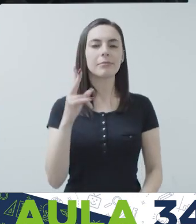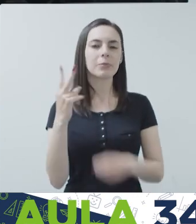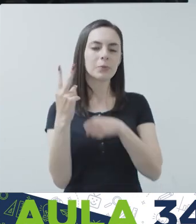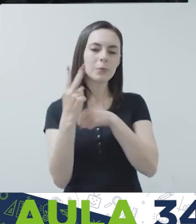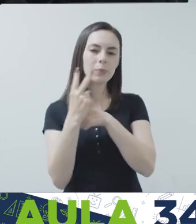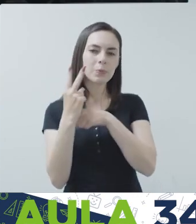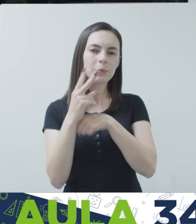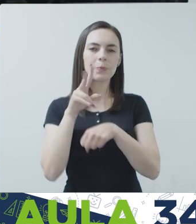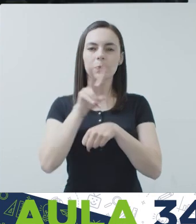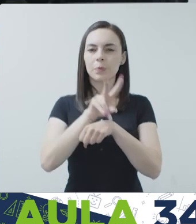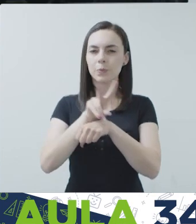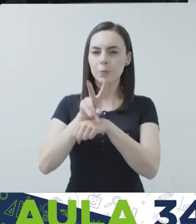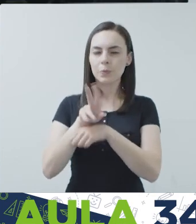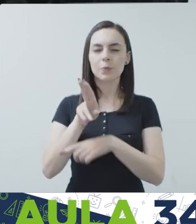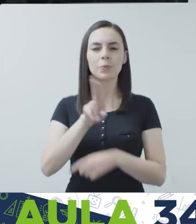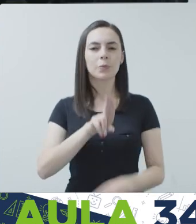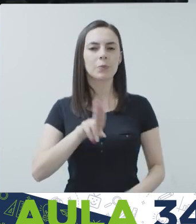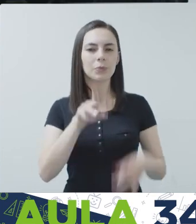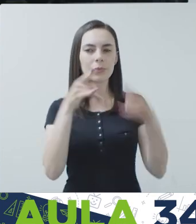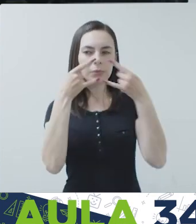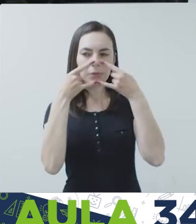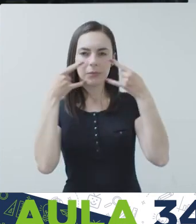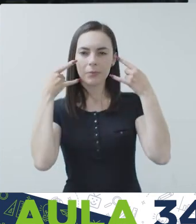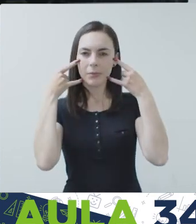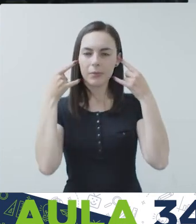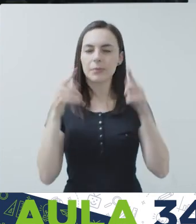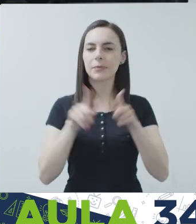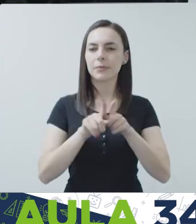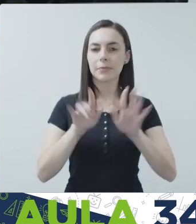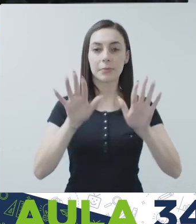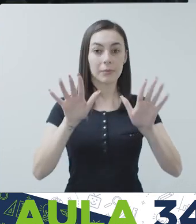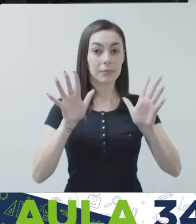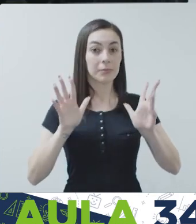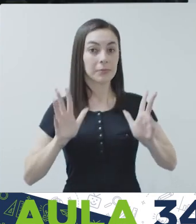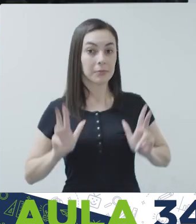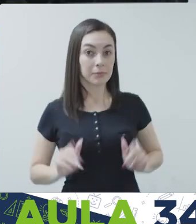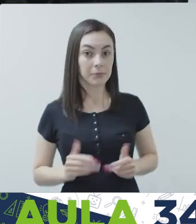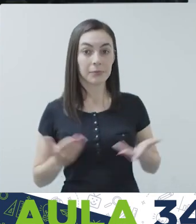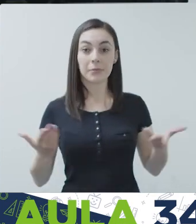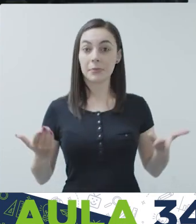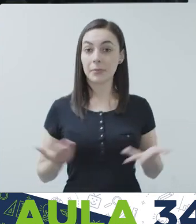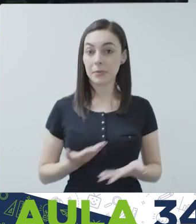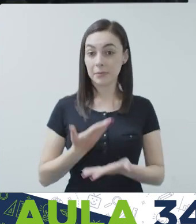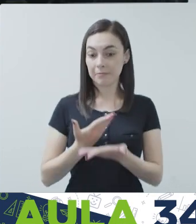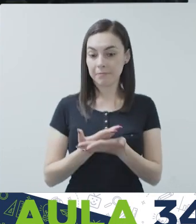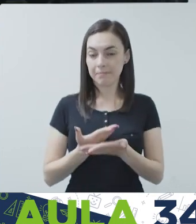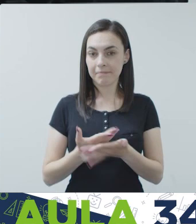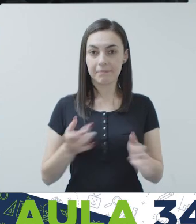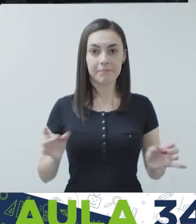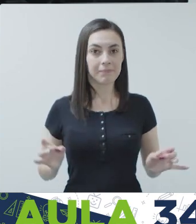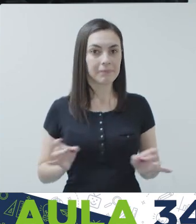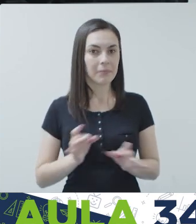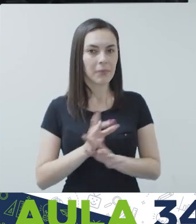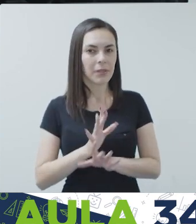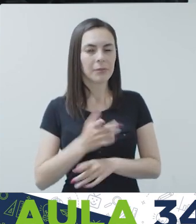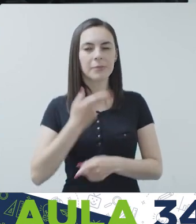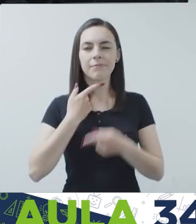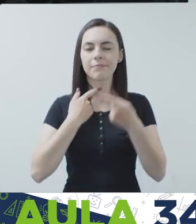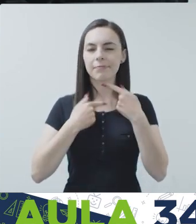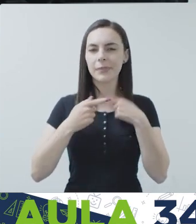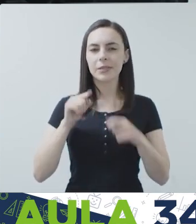aí com o uso da máscara, a higienização das mãos. A professora Márcia vai ficando por aqui. Desejo que